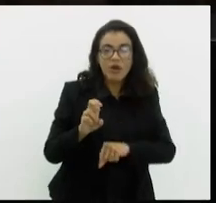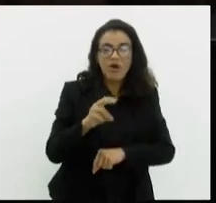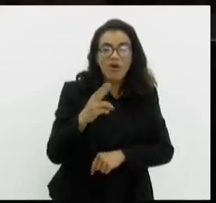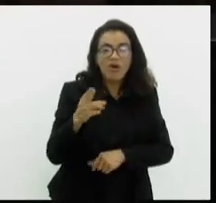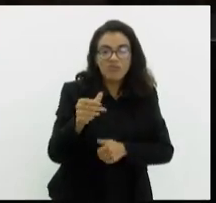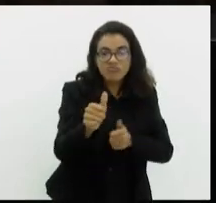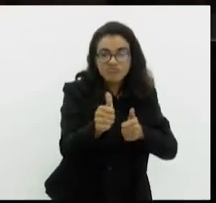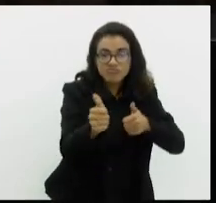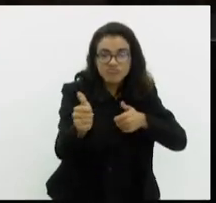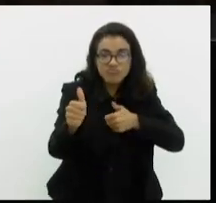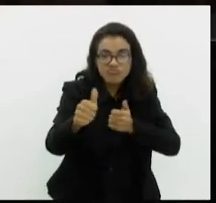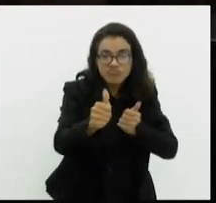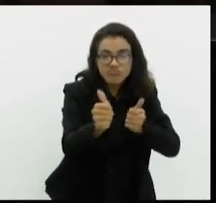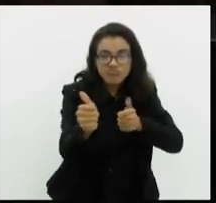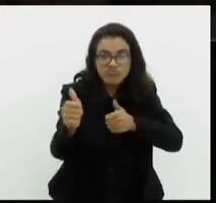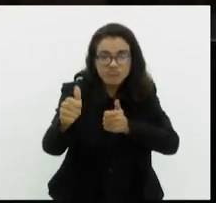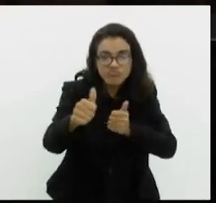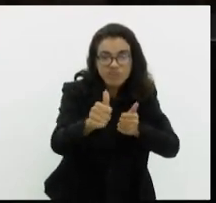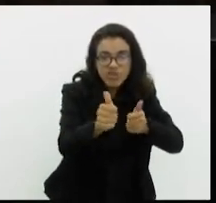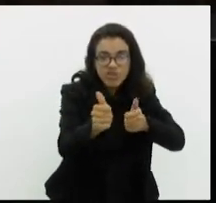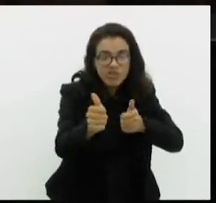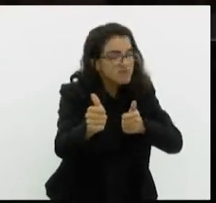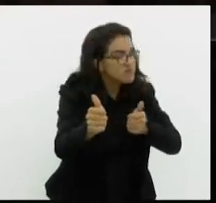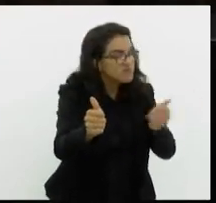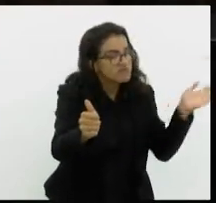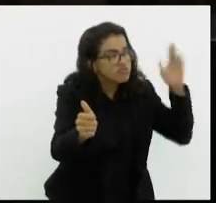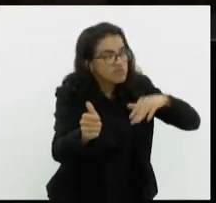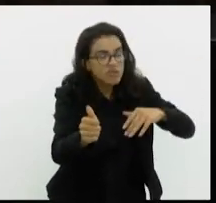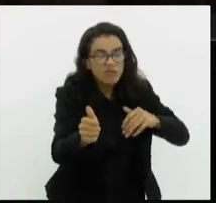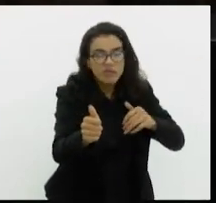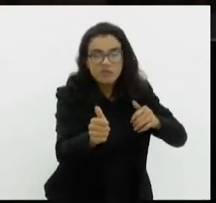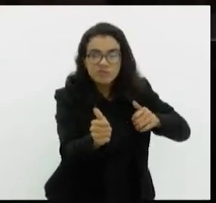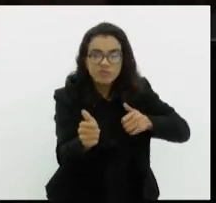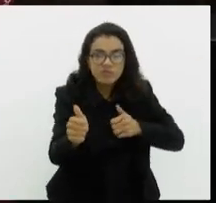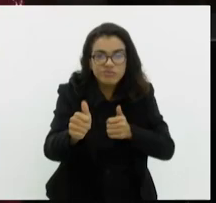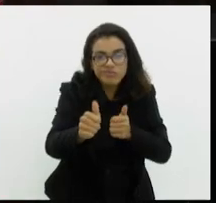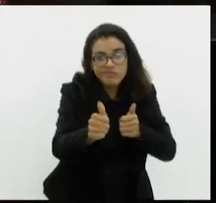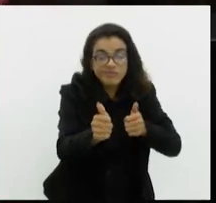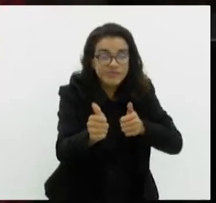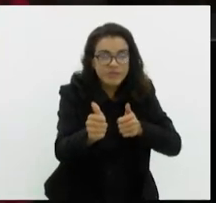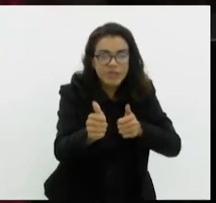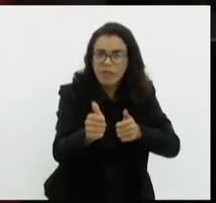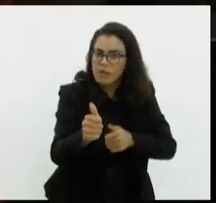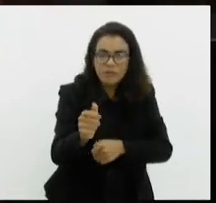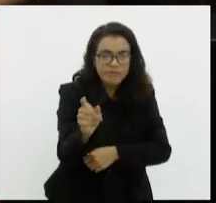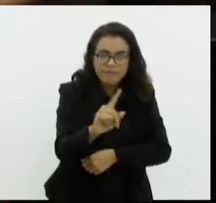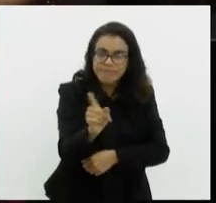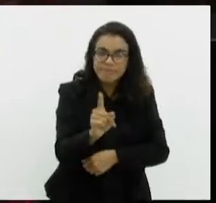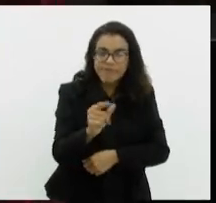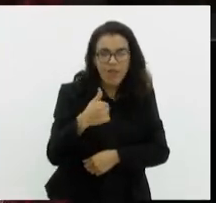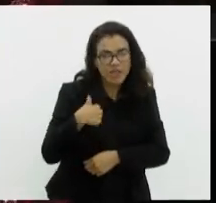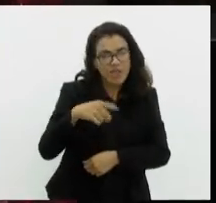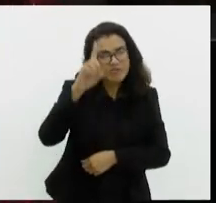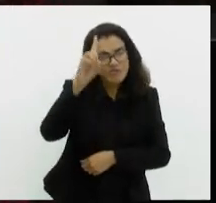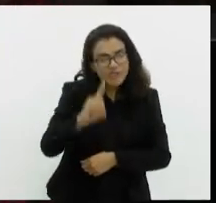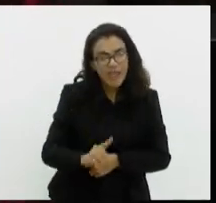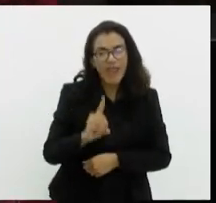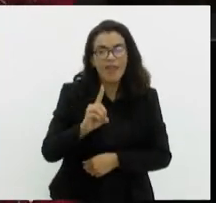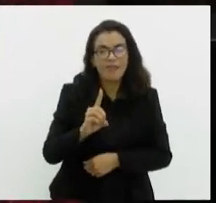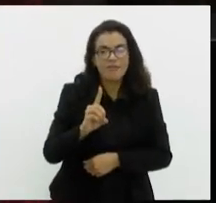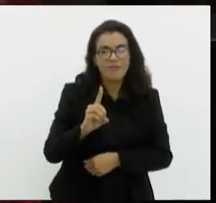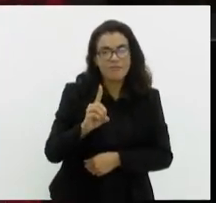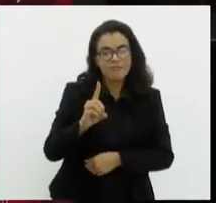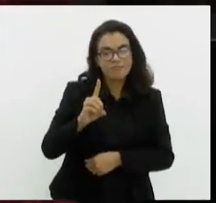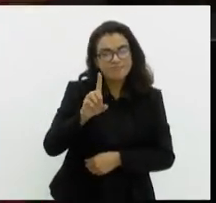que tem um pastor que o leva para onde quer. Cada um tem direito de trilhar os seus caminhos em busca da alegria,